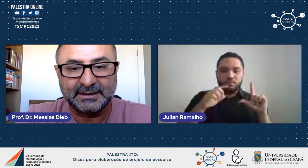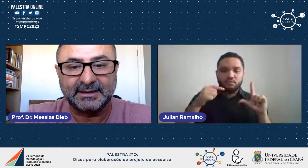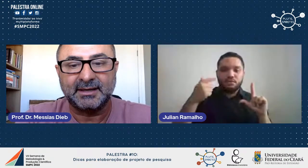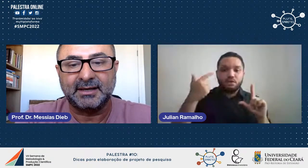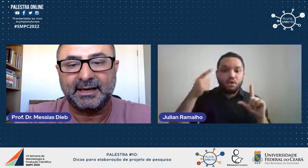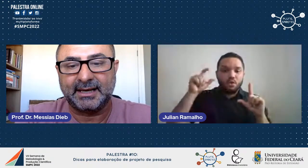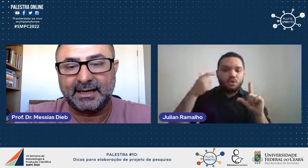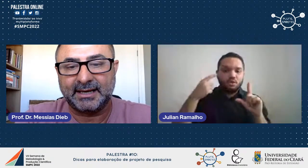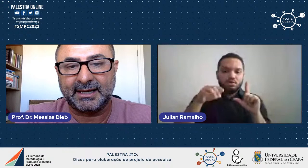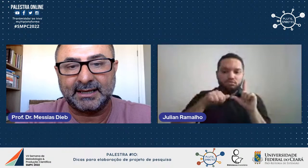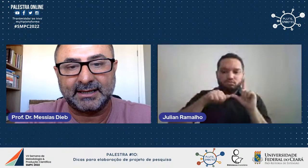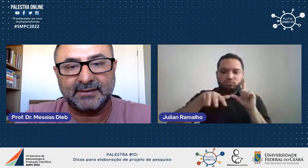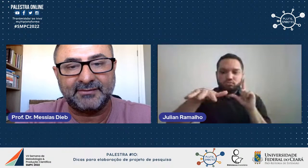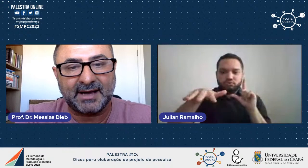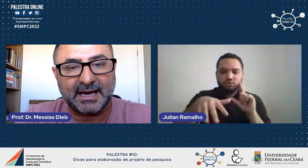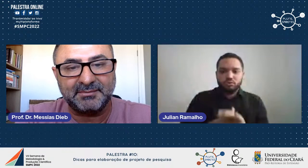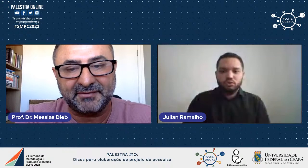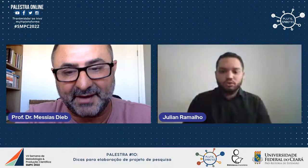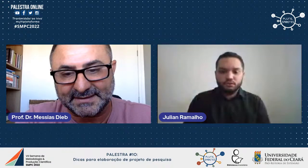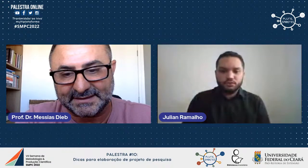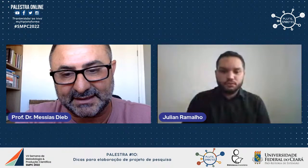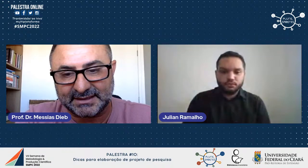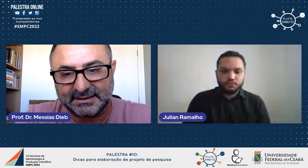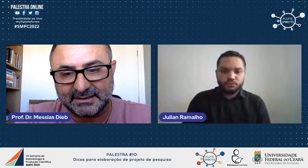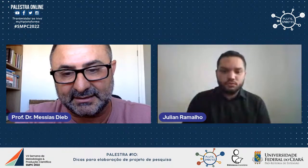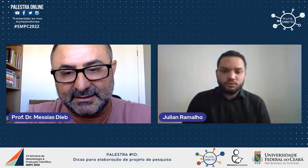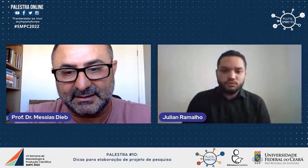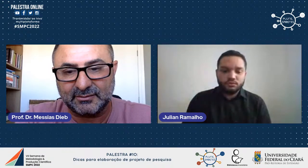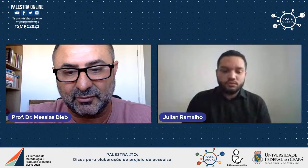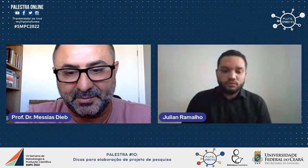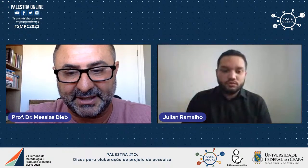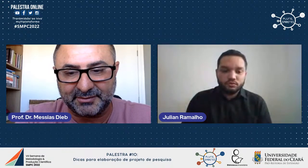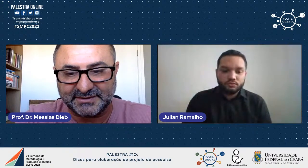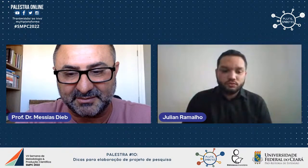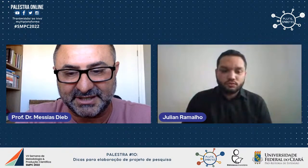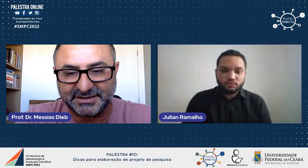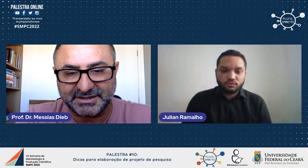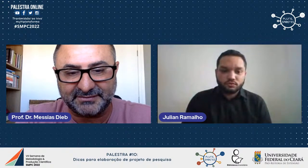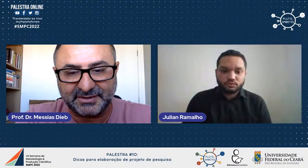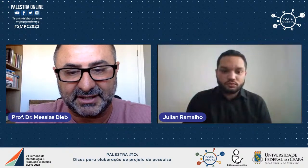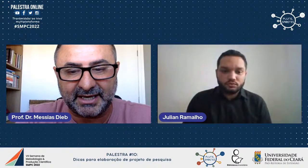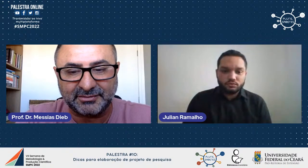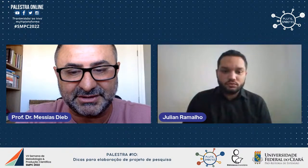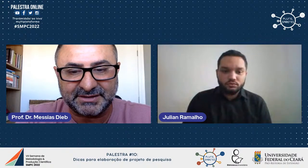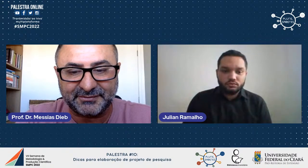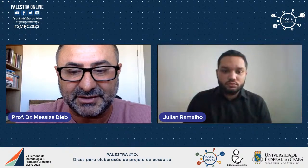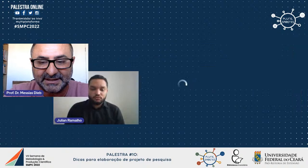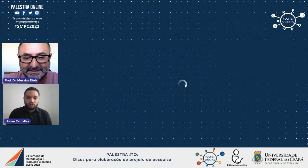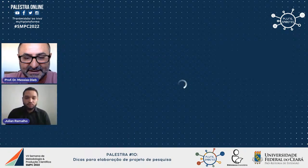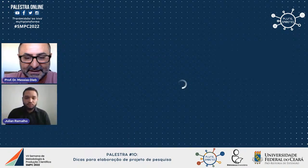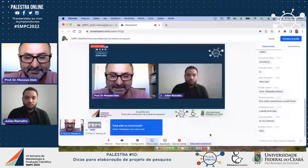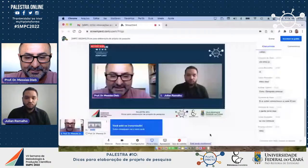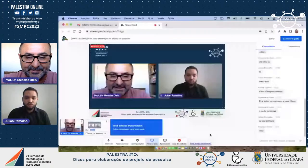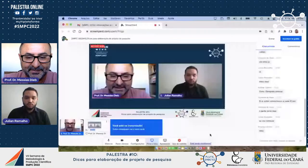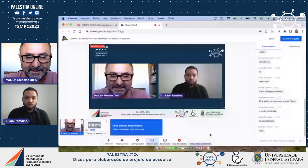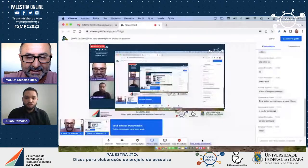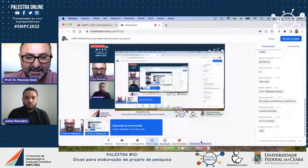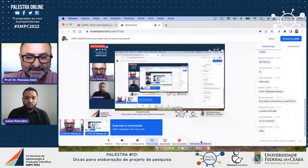tela que vai me fazer cumprir com esse objetivo, que é o de